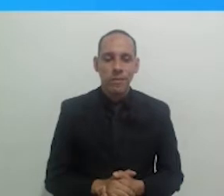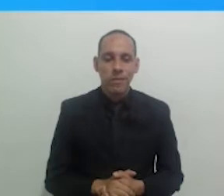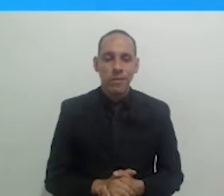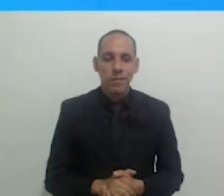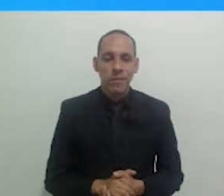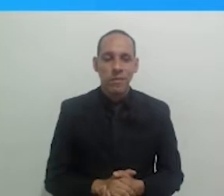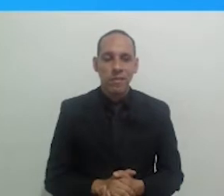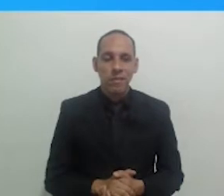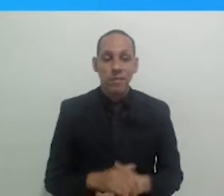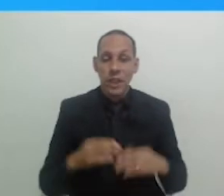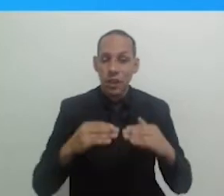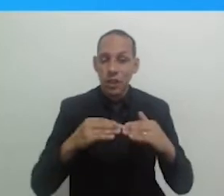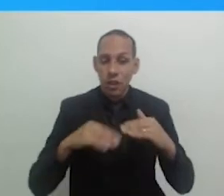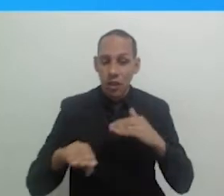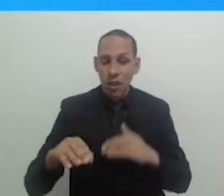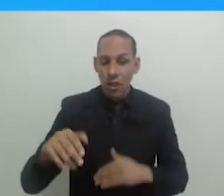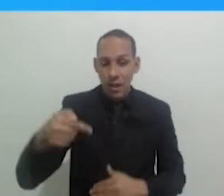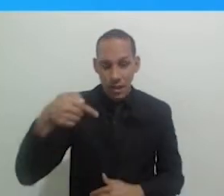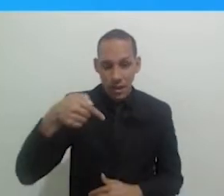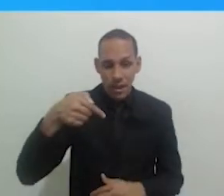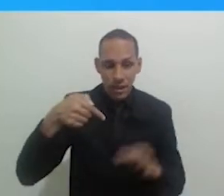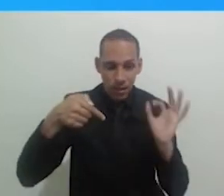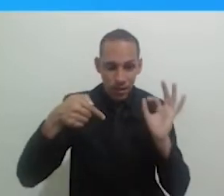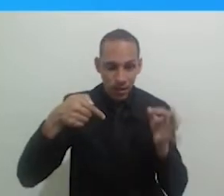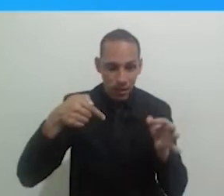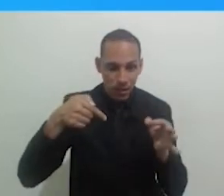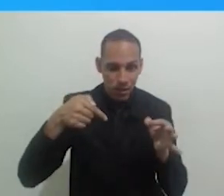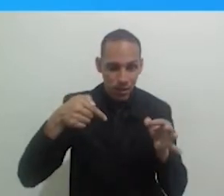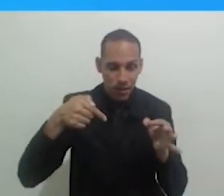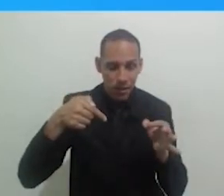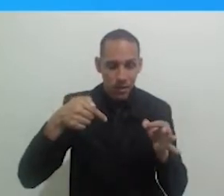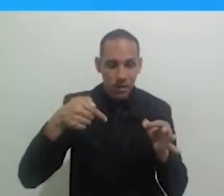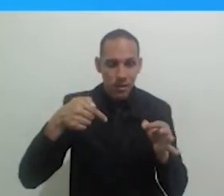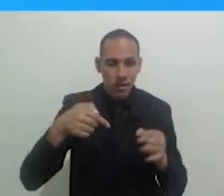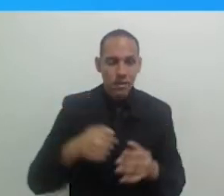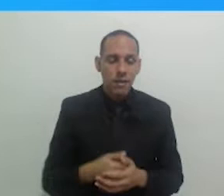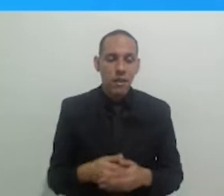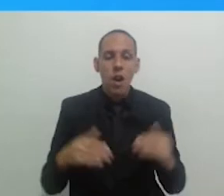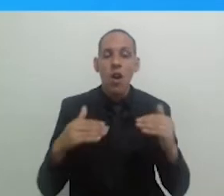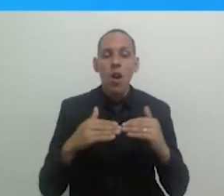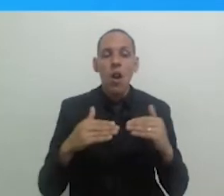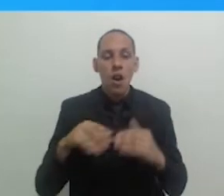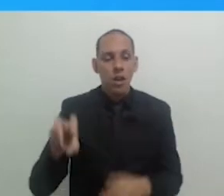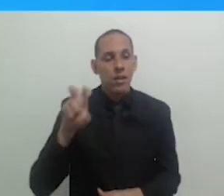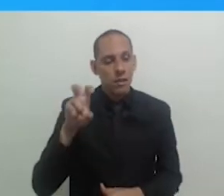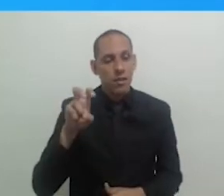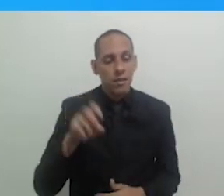Discordando tem 7, não é isso? Concordando tem 5.